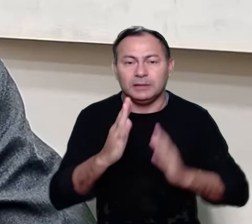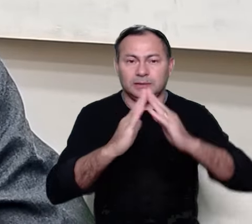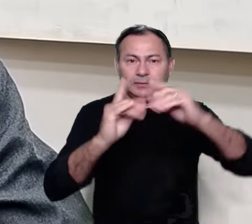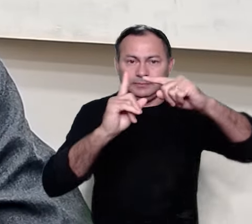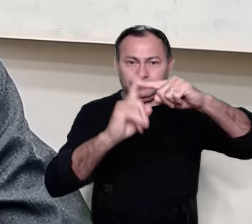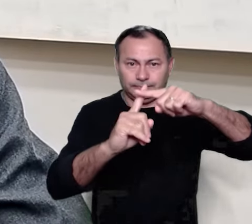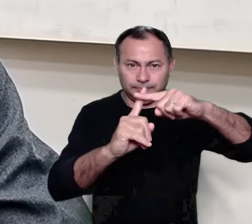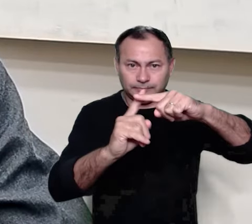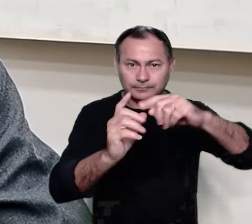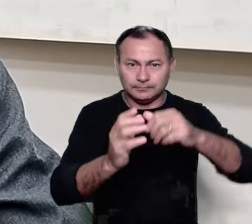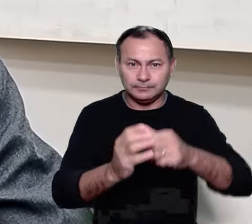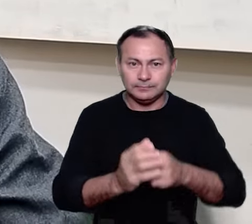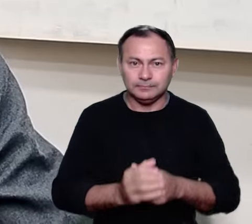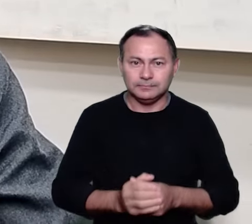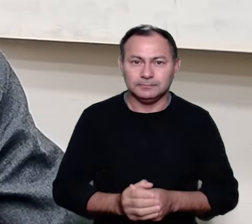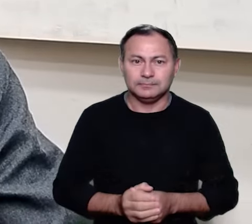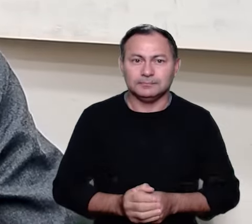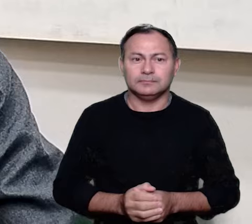Igreja.